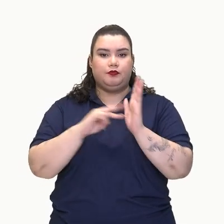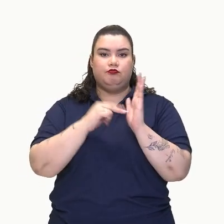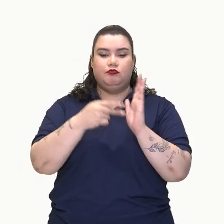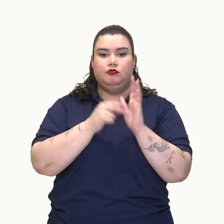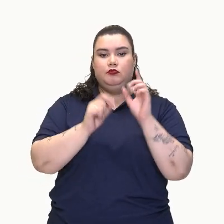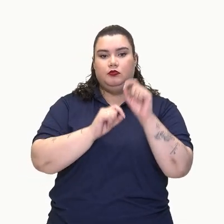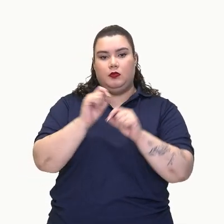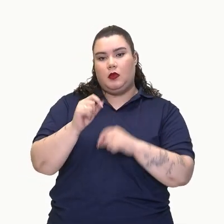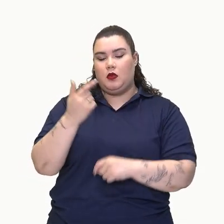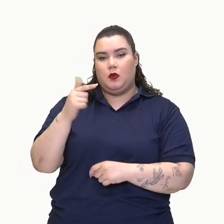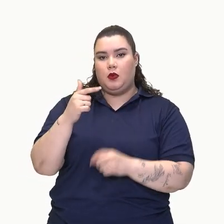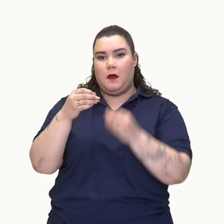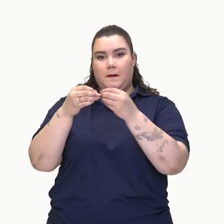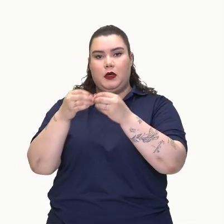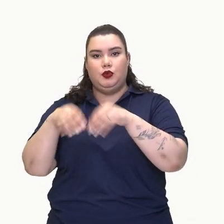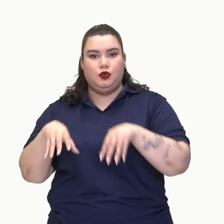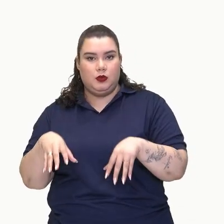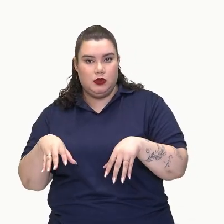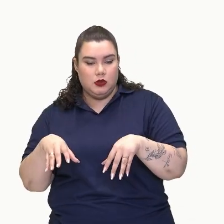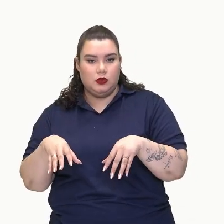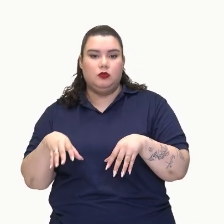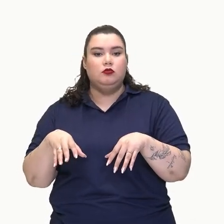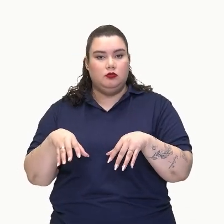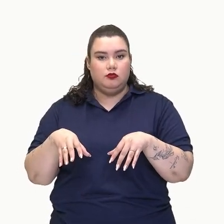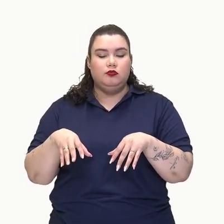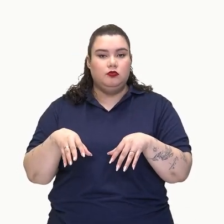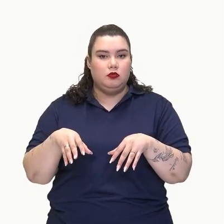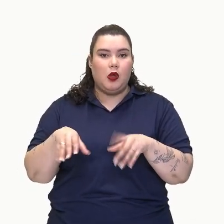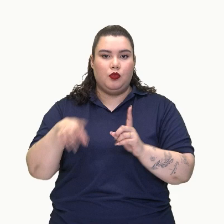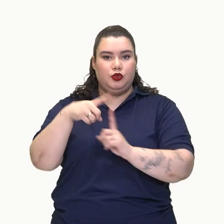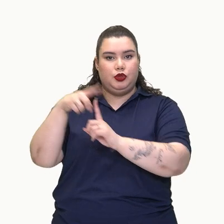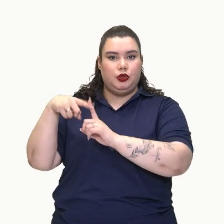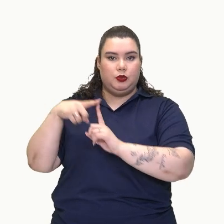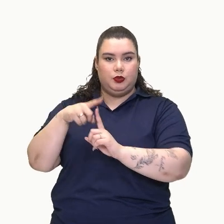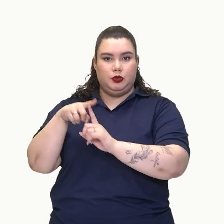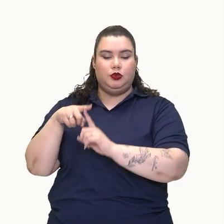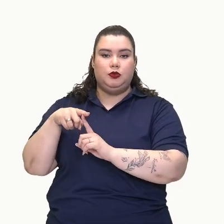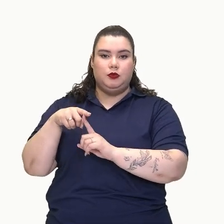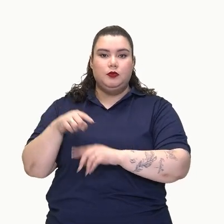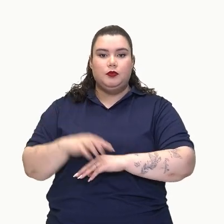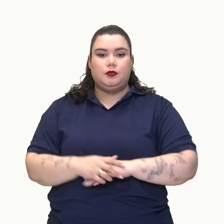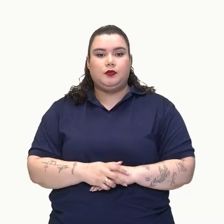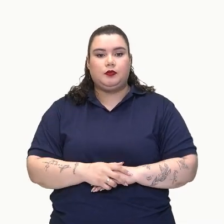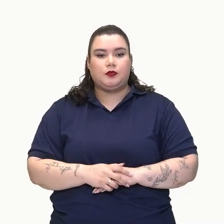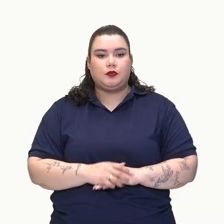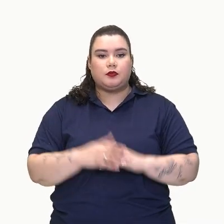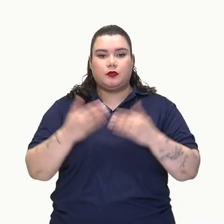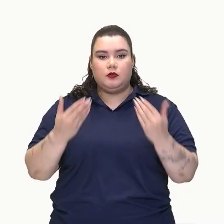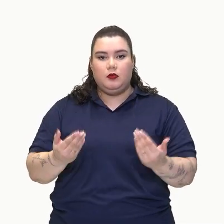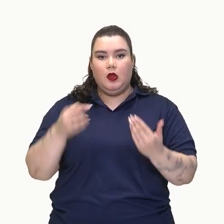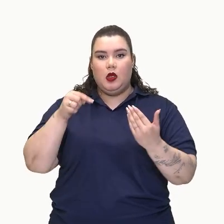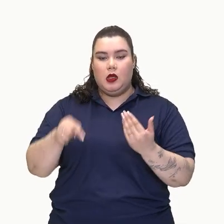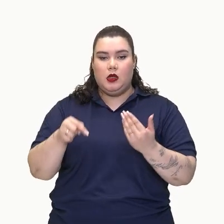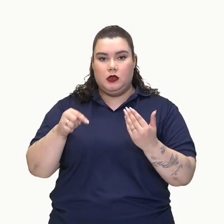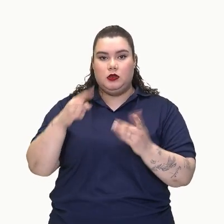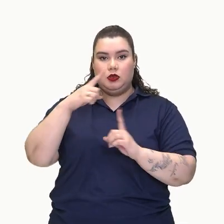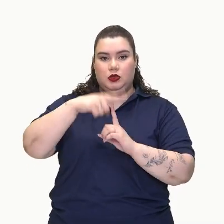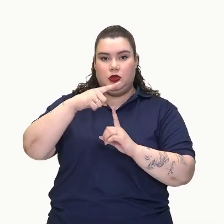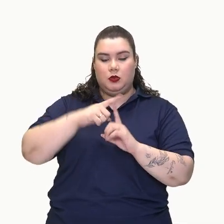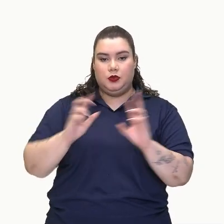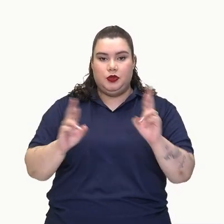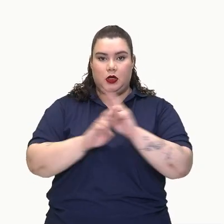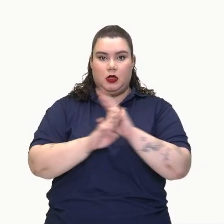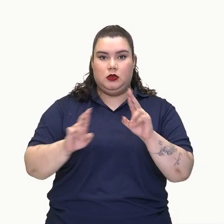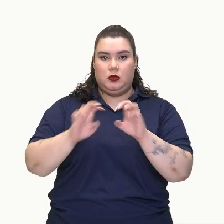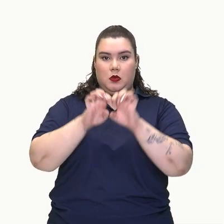que não causa prejuízo aos envolvidos, Então, uma relação harmônica, ela